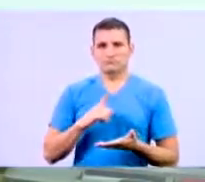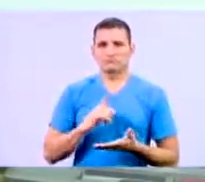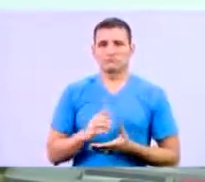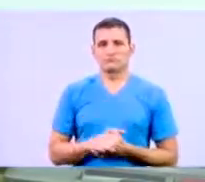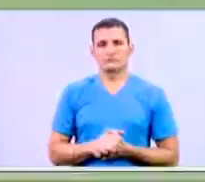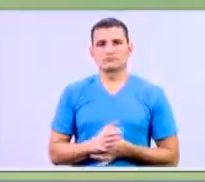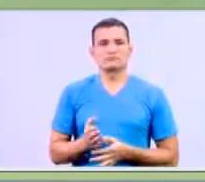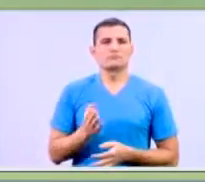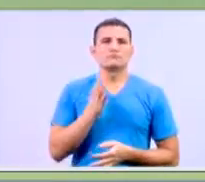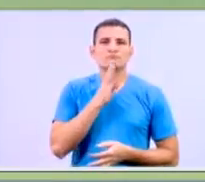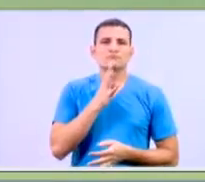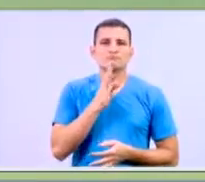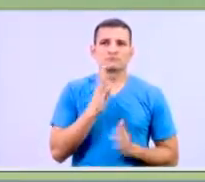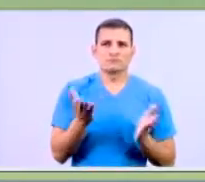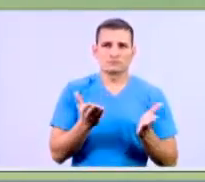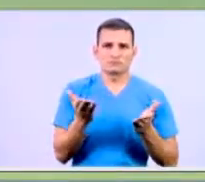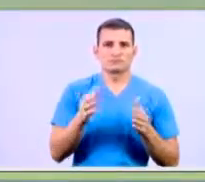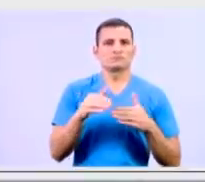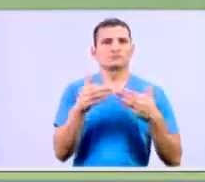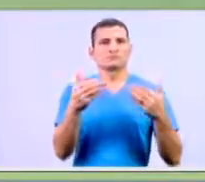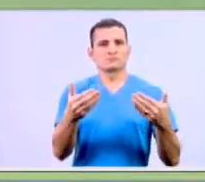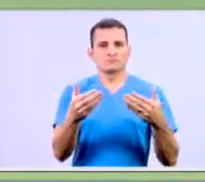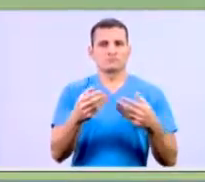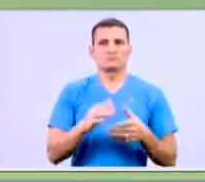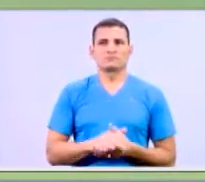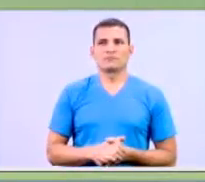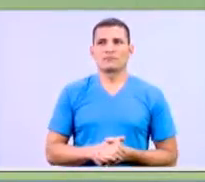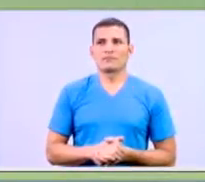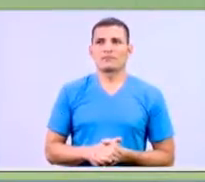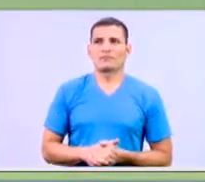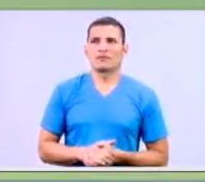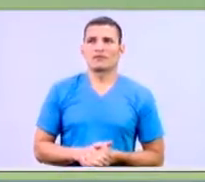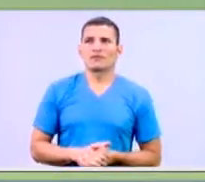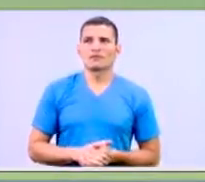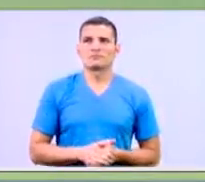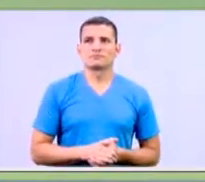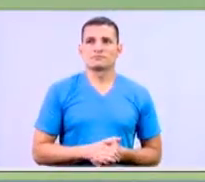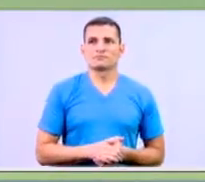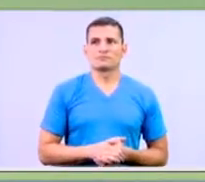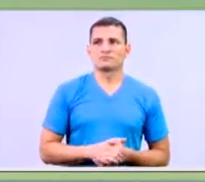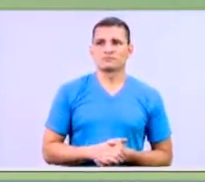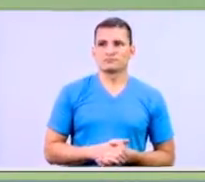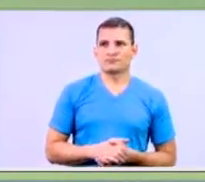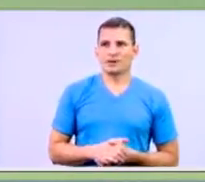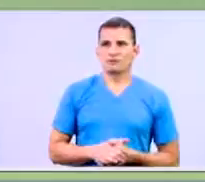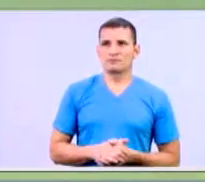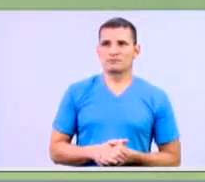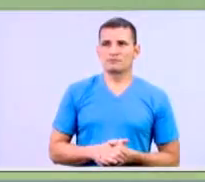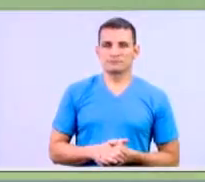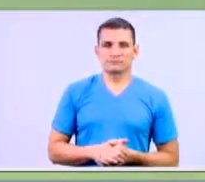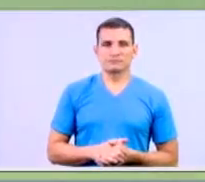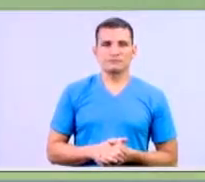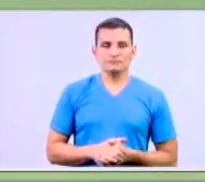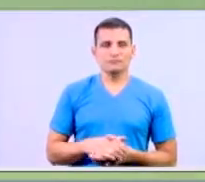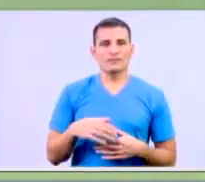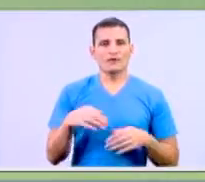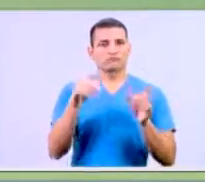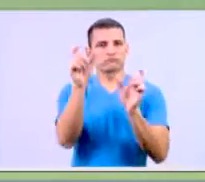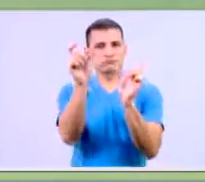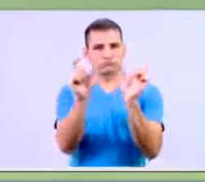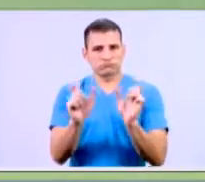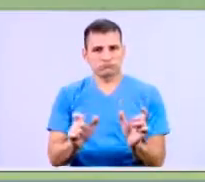conhecer então aqui qual é essa estrutura. Bom, vocês estão vendo aí na imagem que a estrutura parte